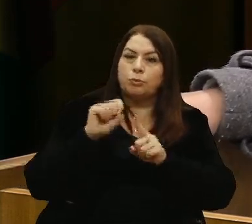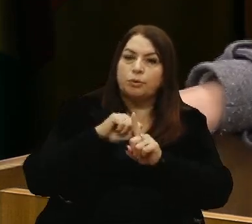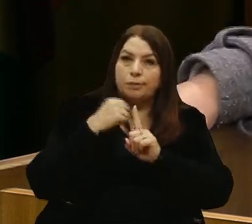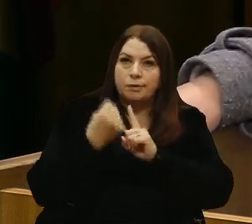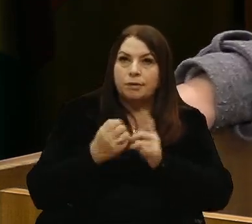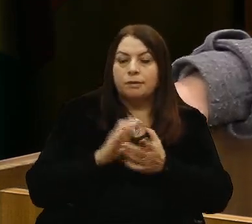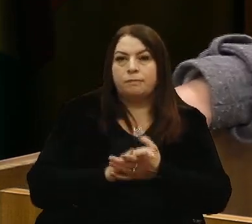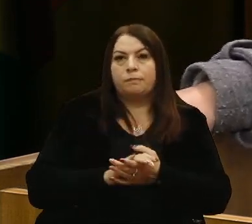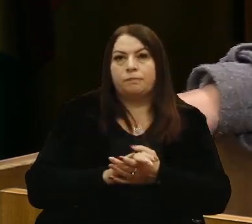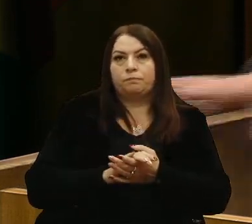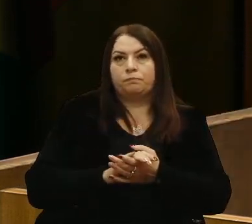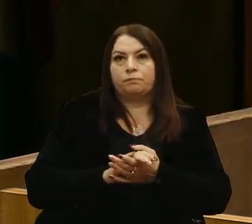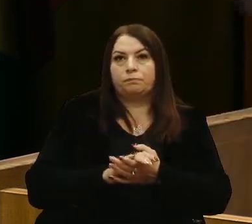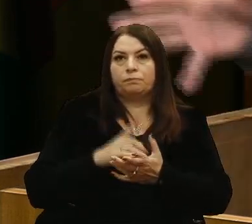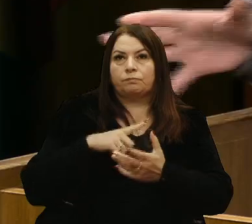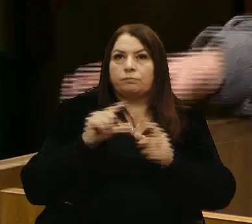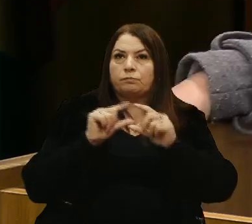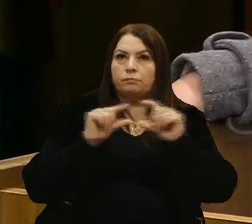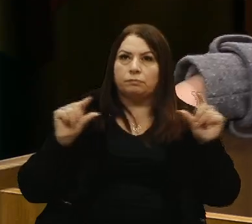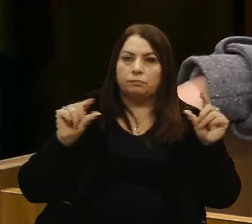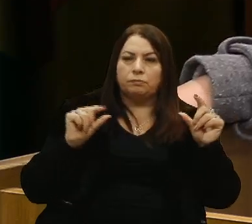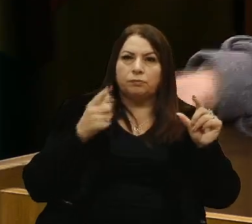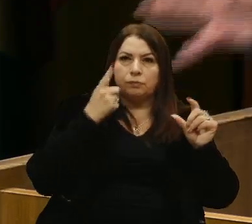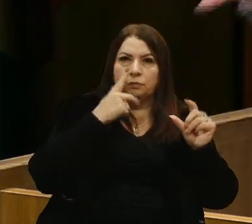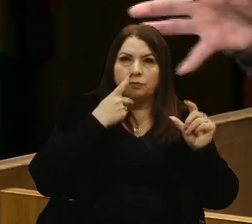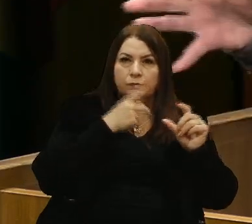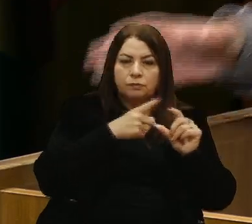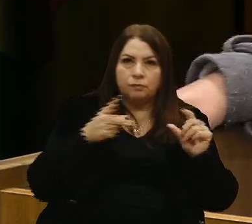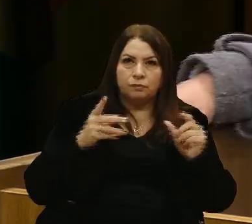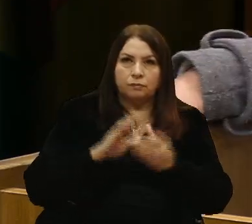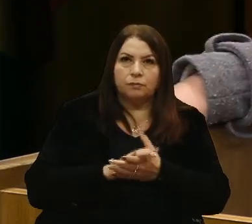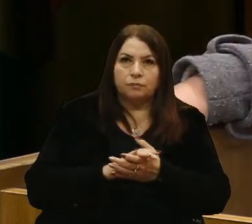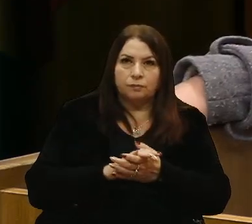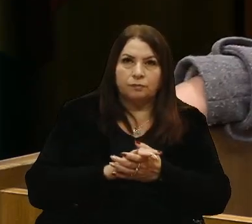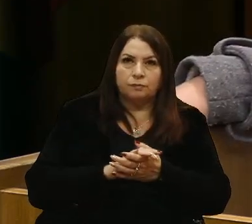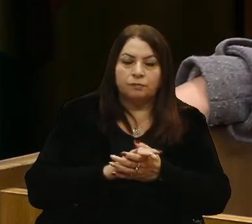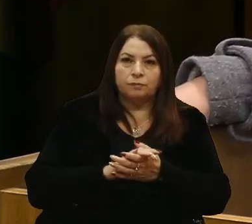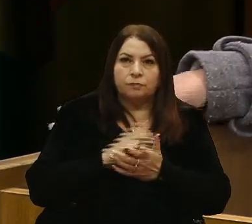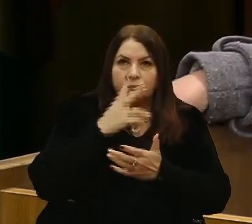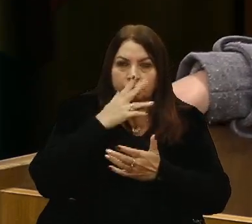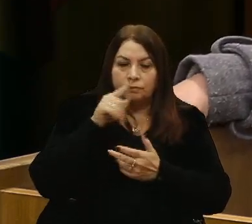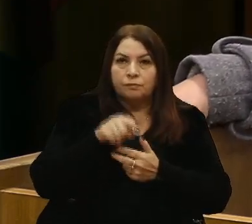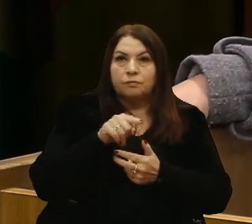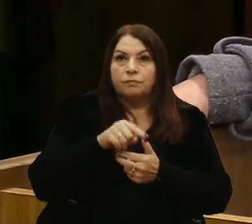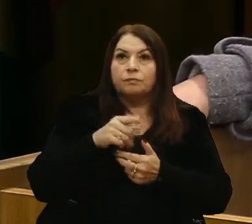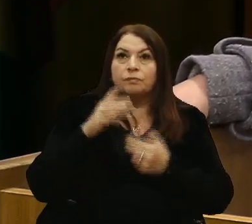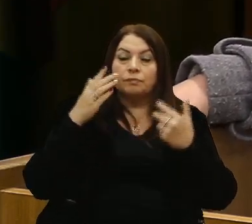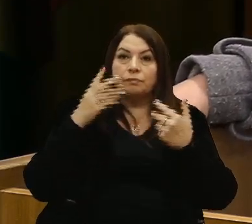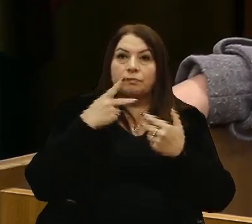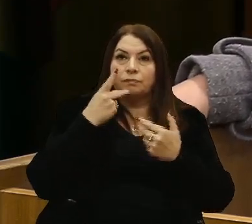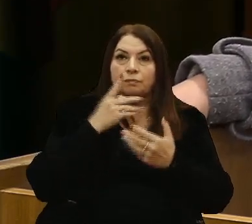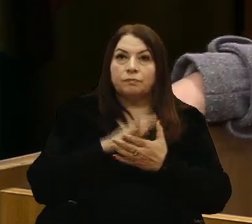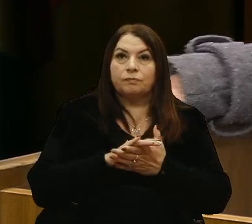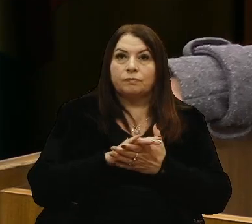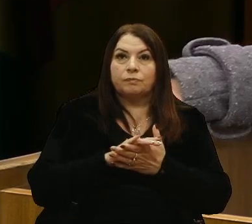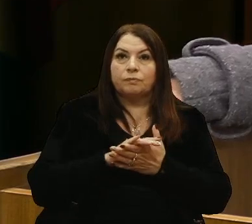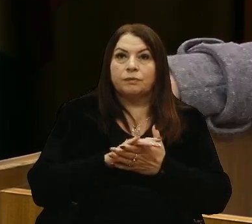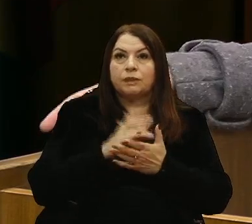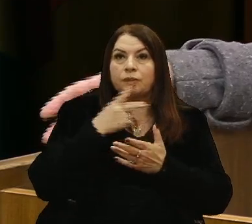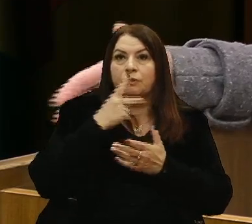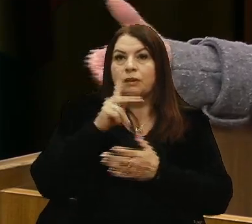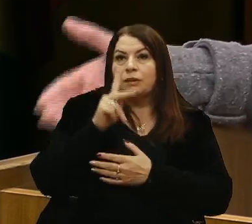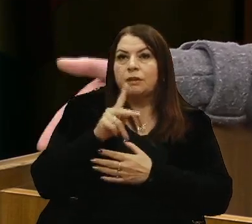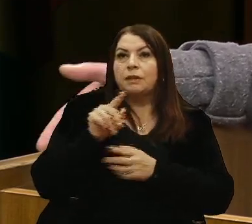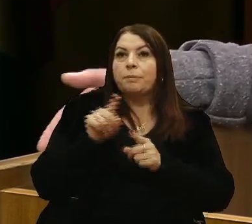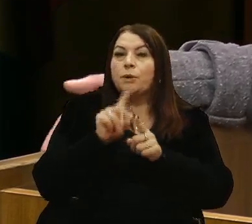sociedade. Tem aquela frase, eu não vou conseguir dizê-la exatamente tal qual ela é, mas quero parafrasear,